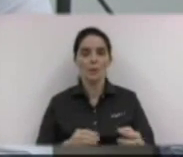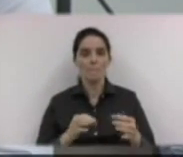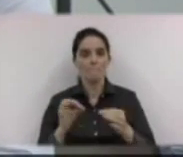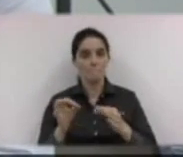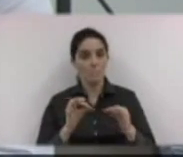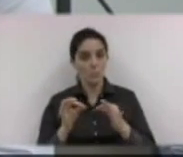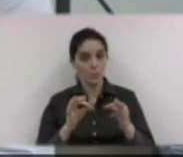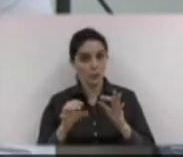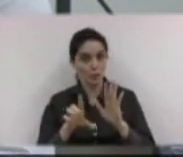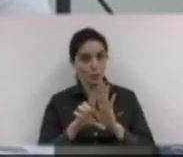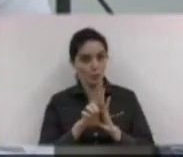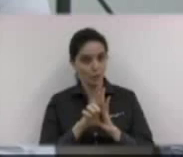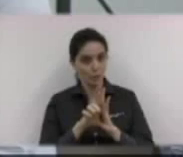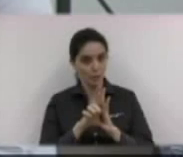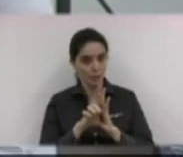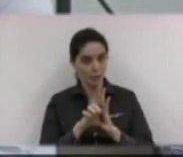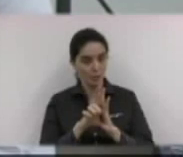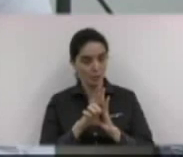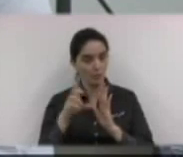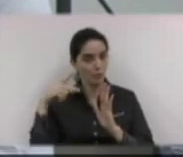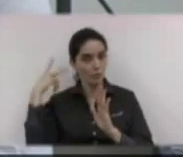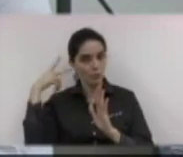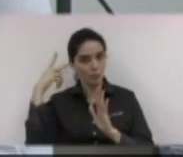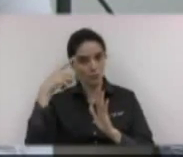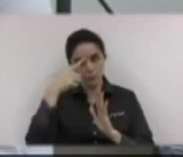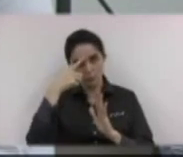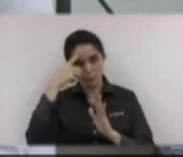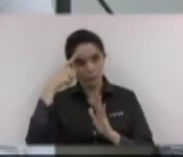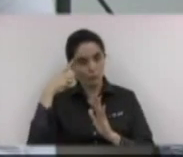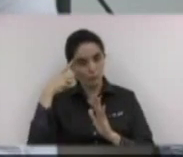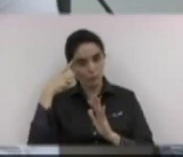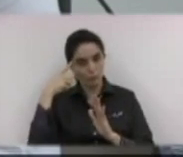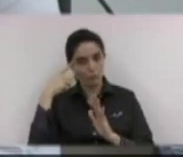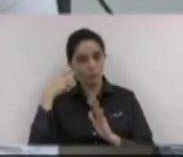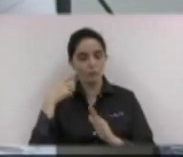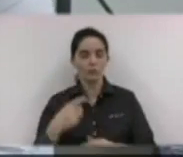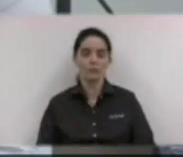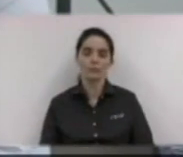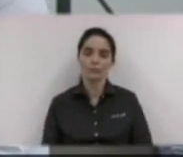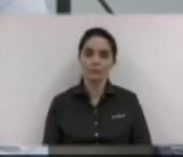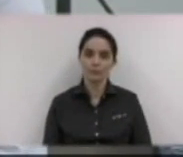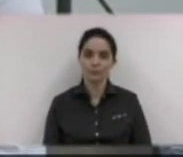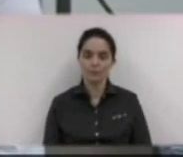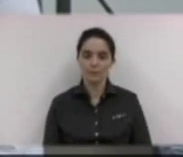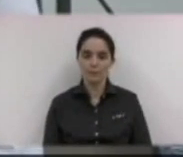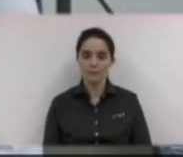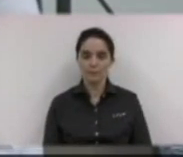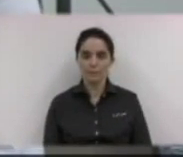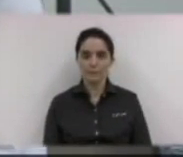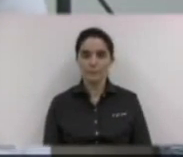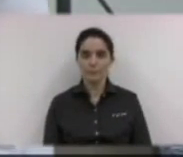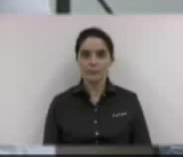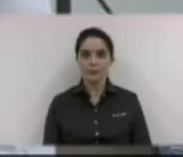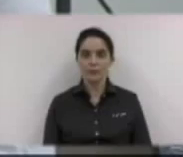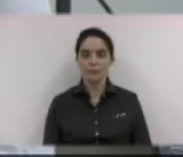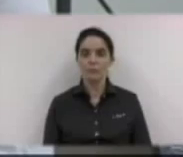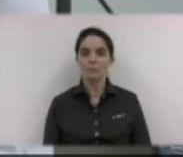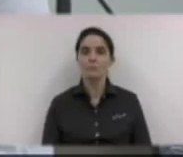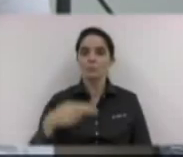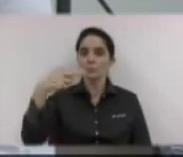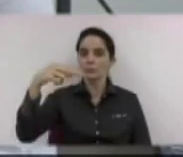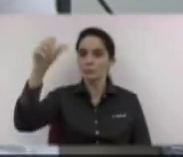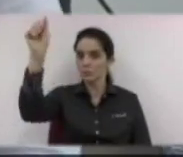né, Wilson? Um projeto de resolução do Novembro Rosa, então, do Novembro Azul, para que